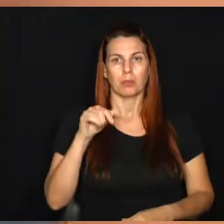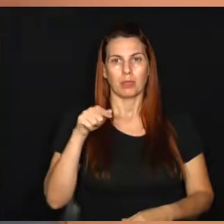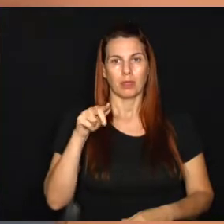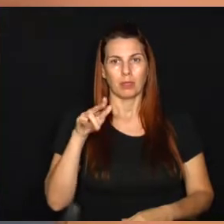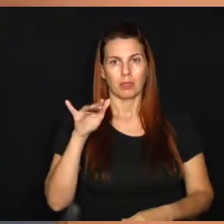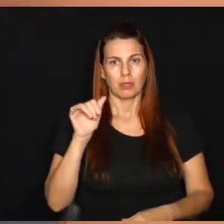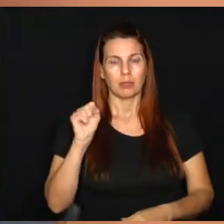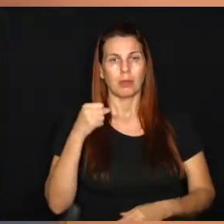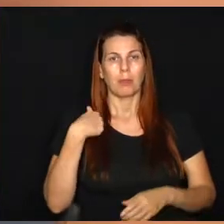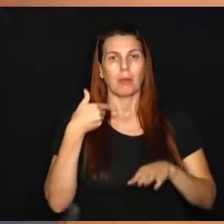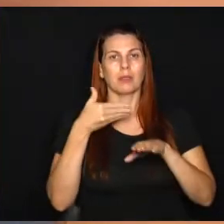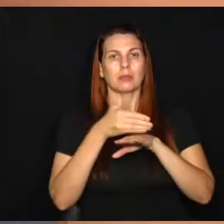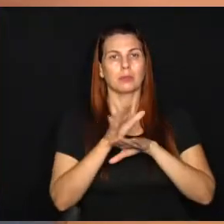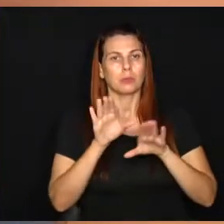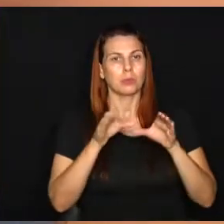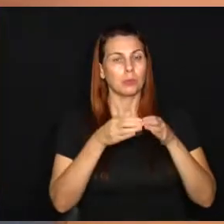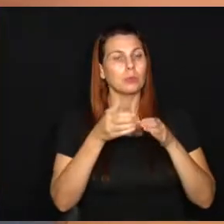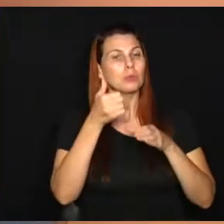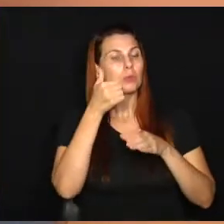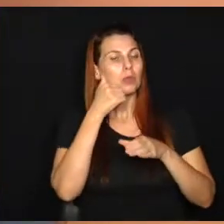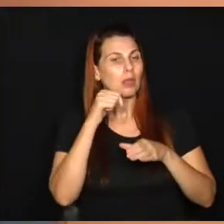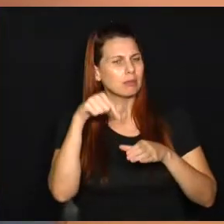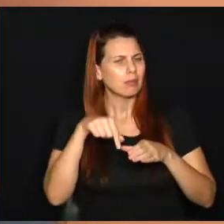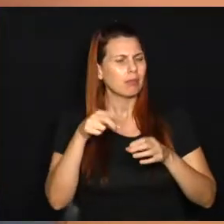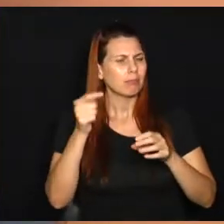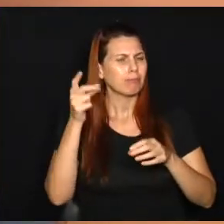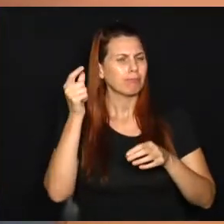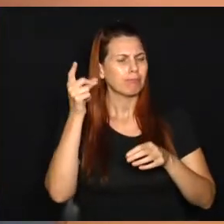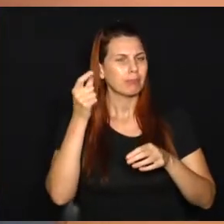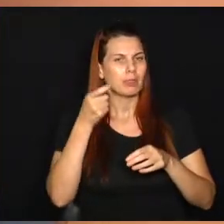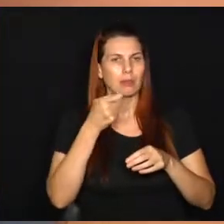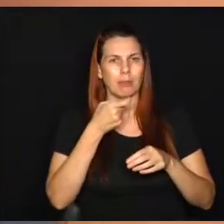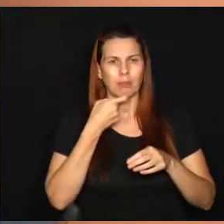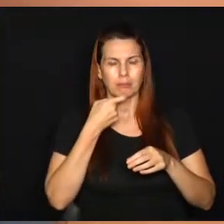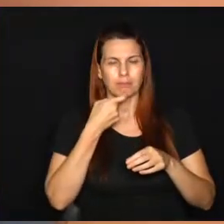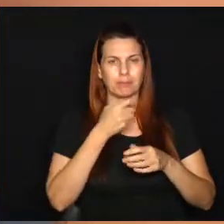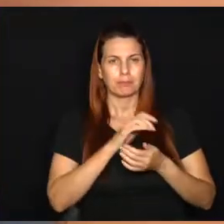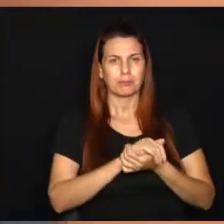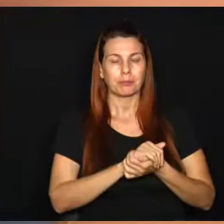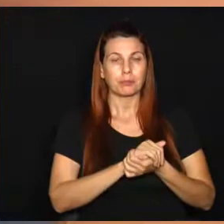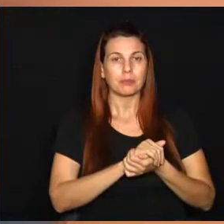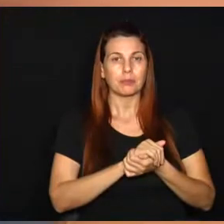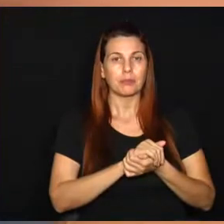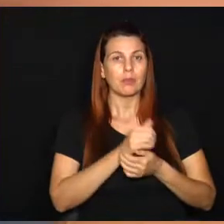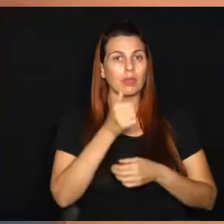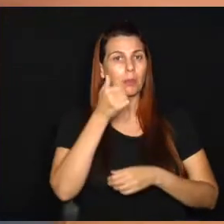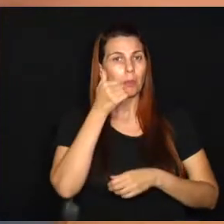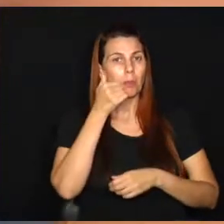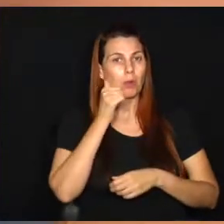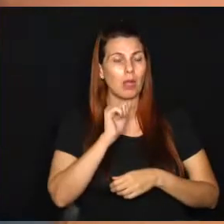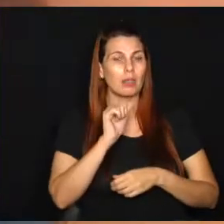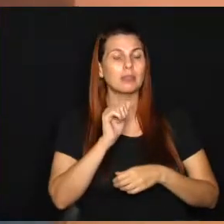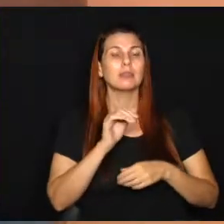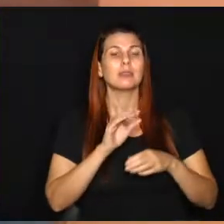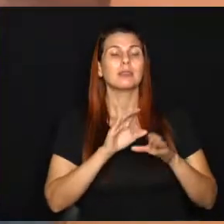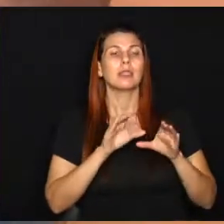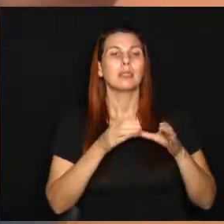grupo bem antigo aqui em Campinas, e não é mulheres na periferia pelo